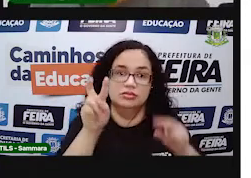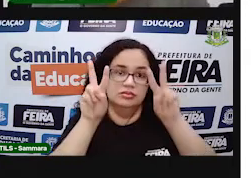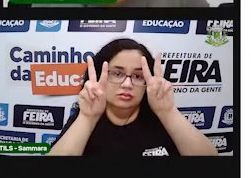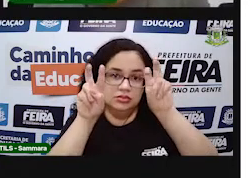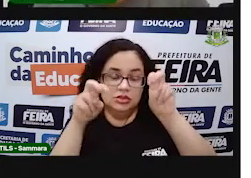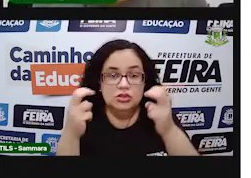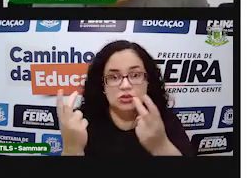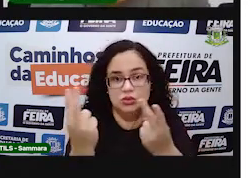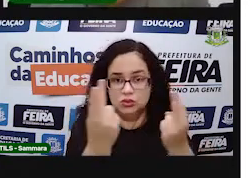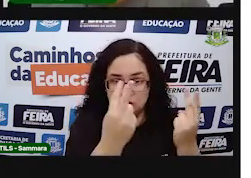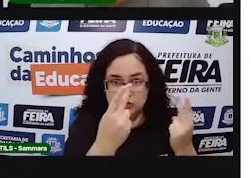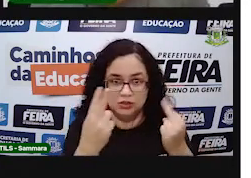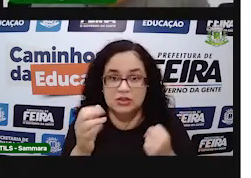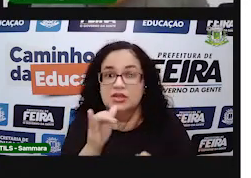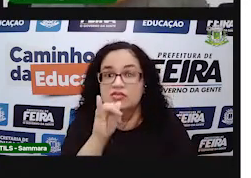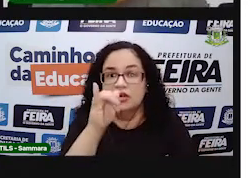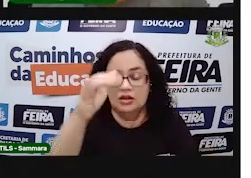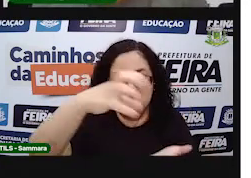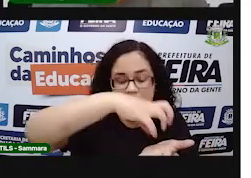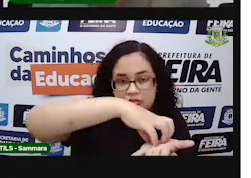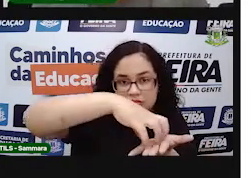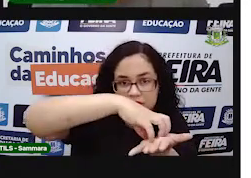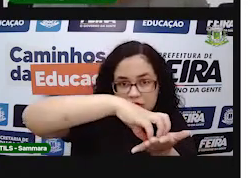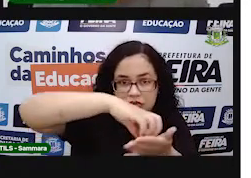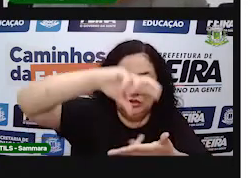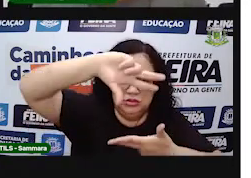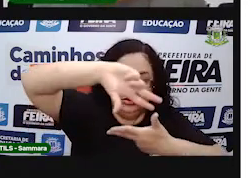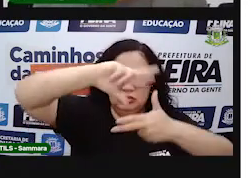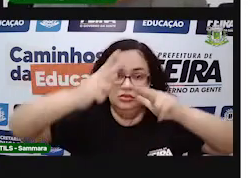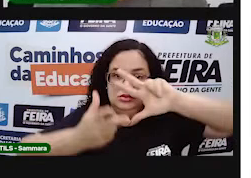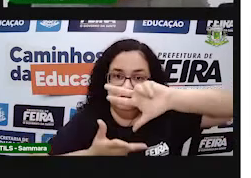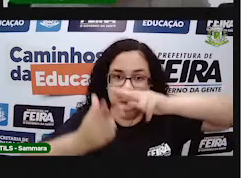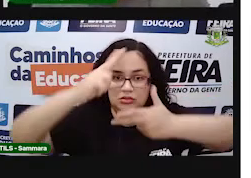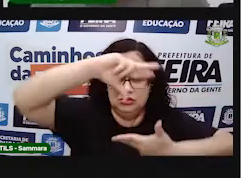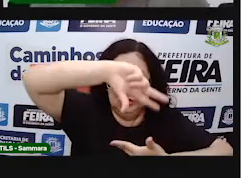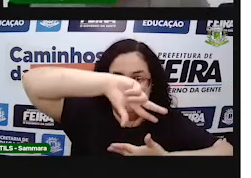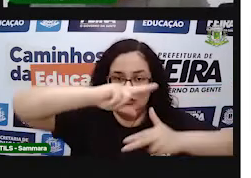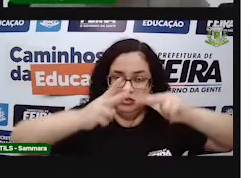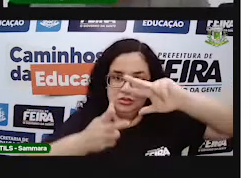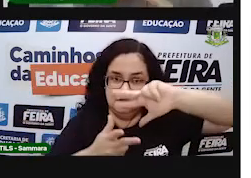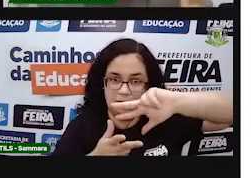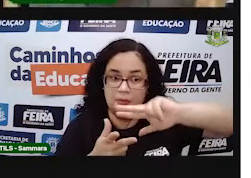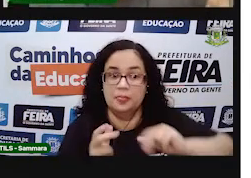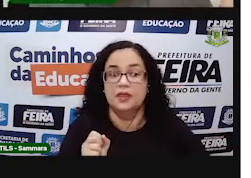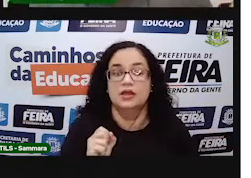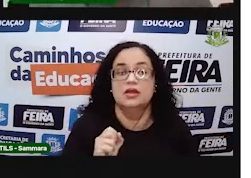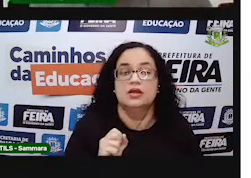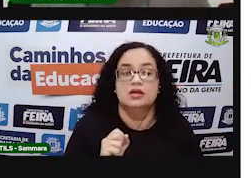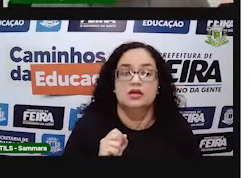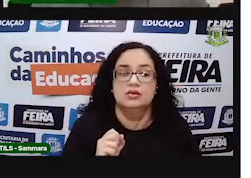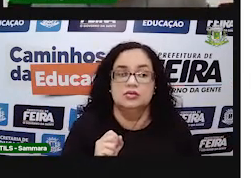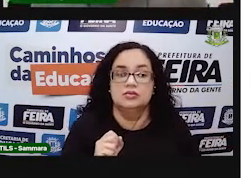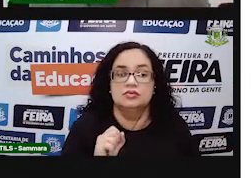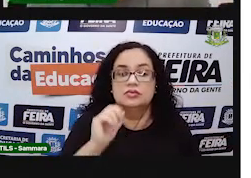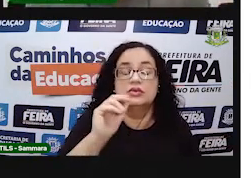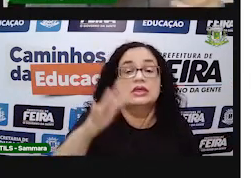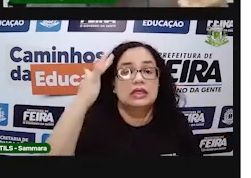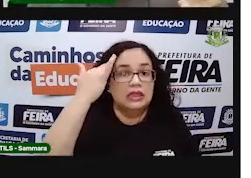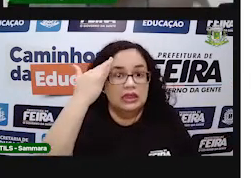as mesmas coisas. Estávamos falando de sólidos geométricos, então nós vamos